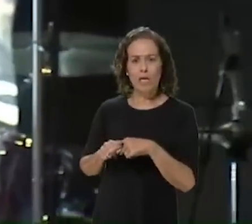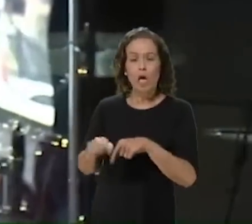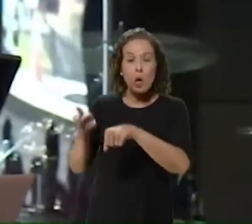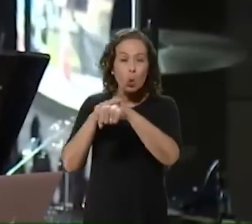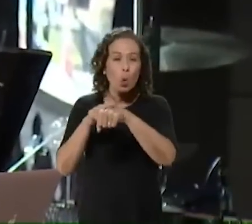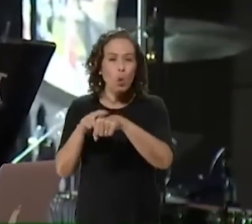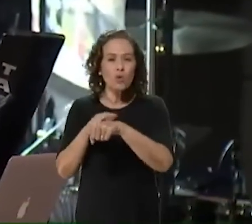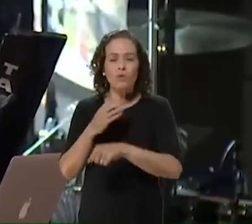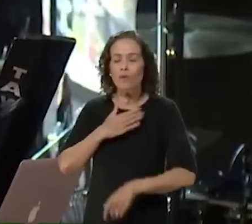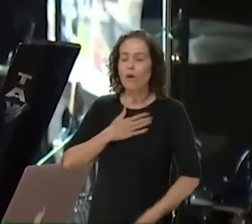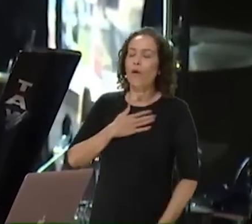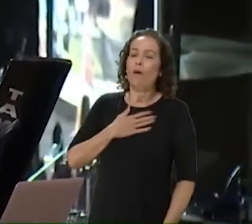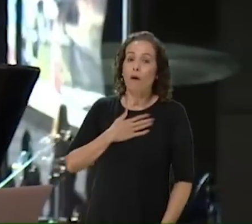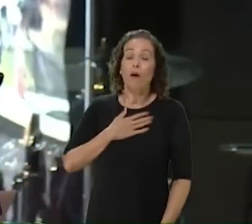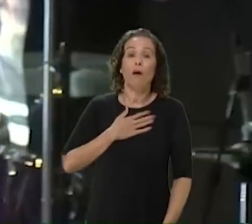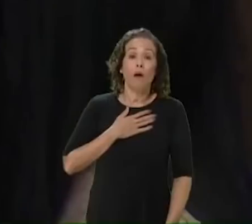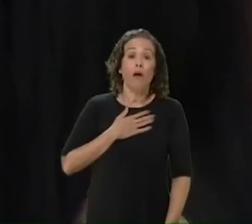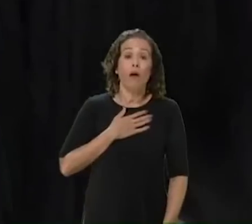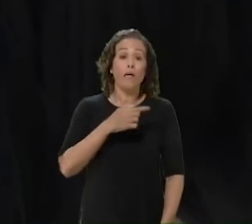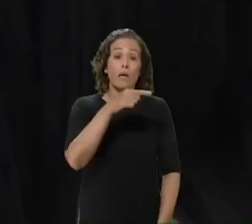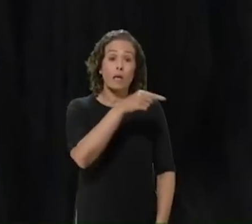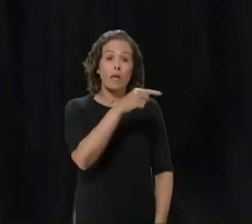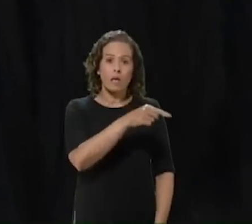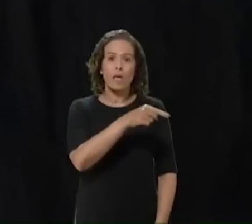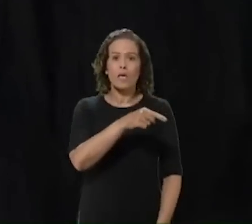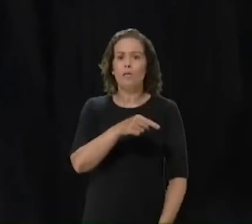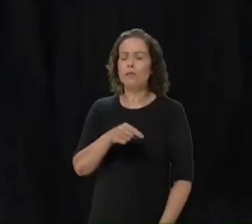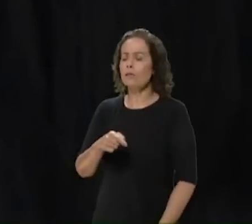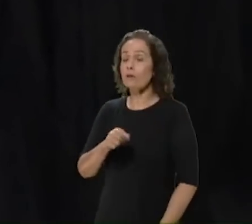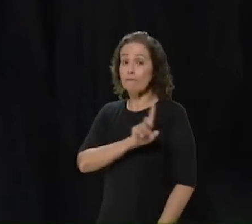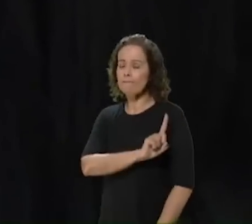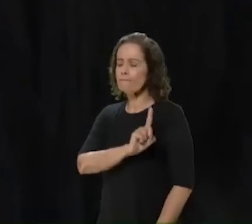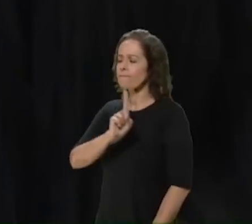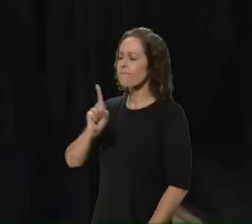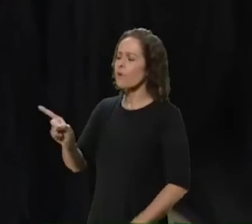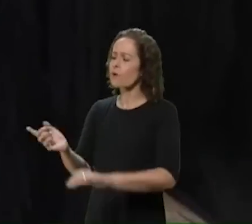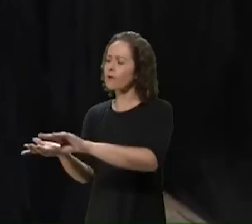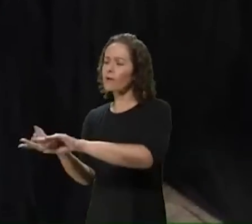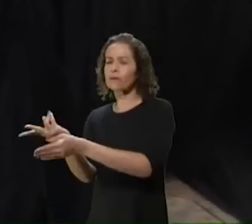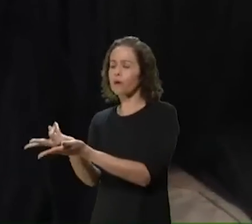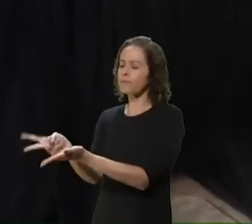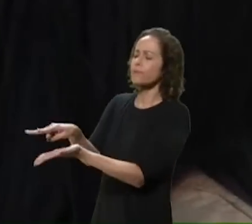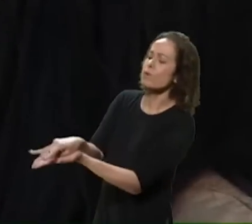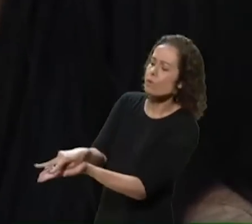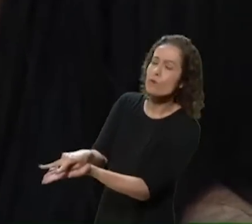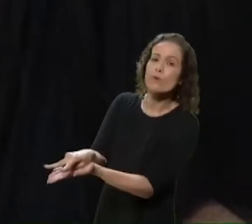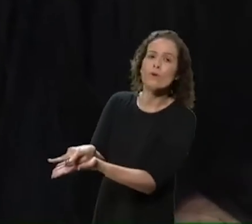morrer. Ela me virou, quando ela me virou, eu vomitei muito. E aí eu fiquei pensando, por que que o anjo mesmo não me